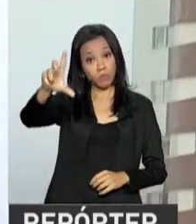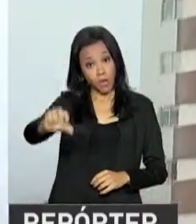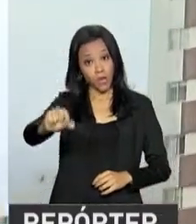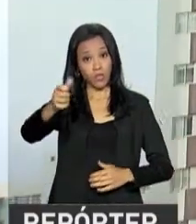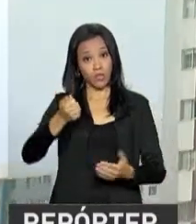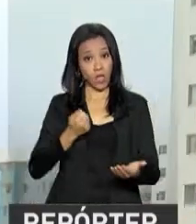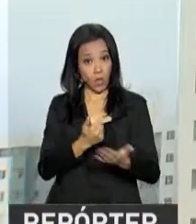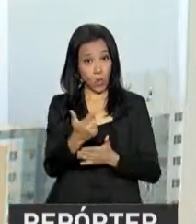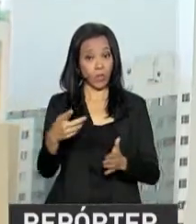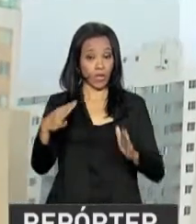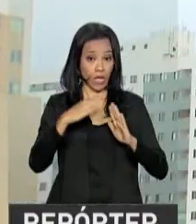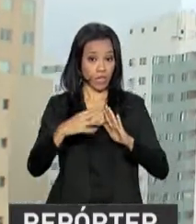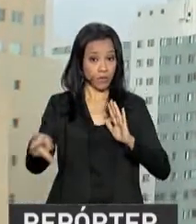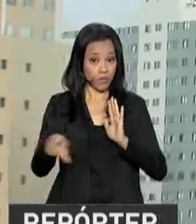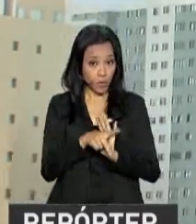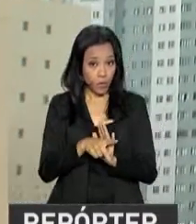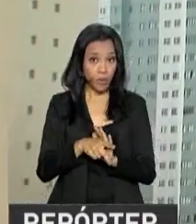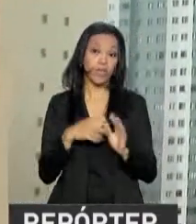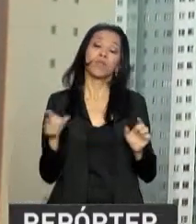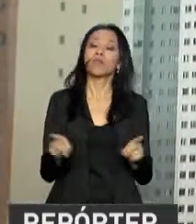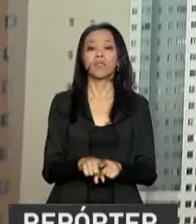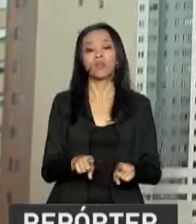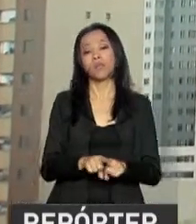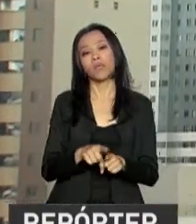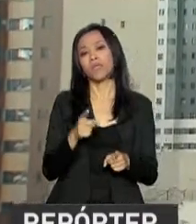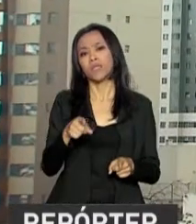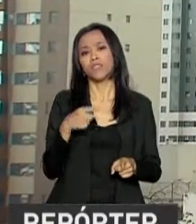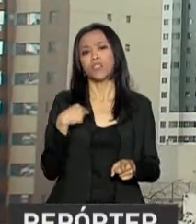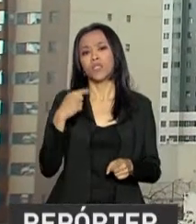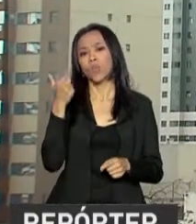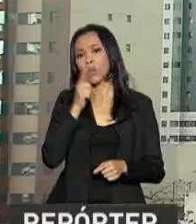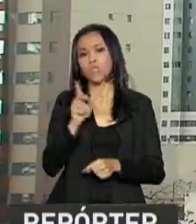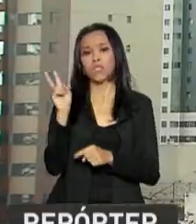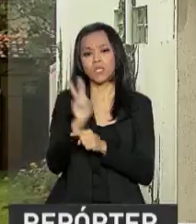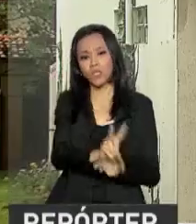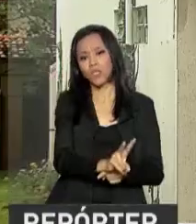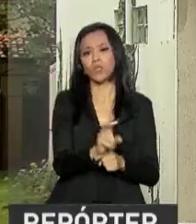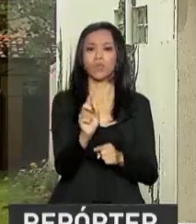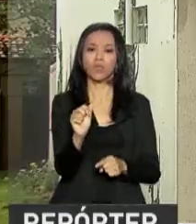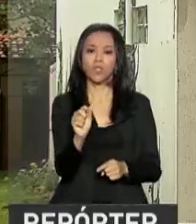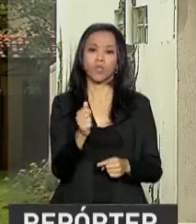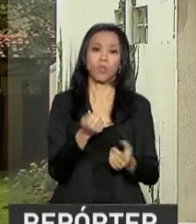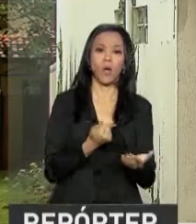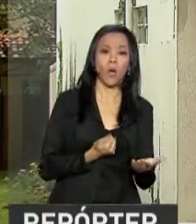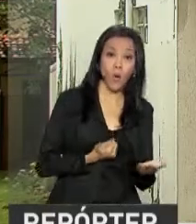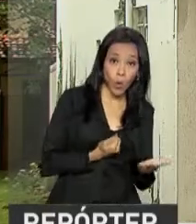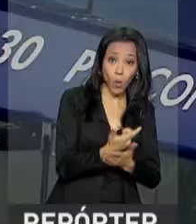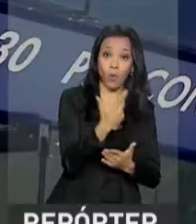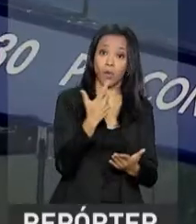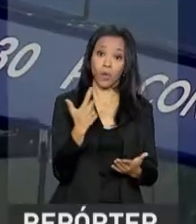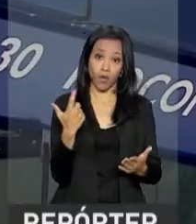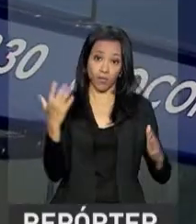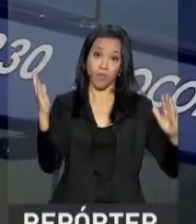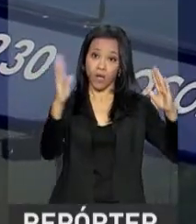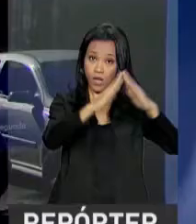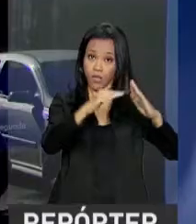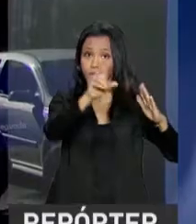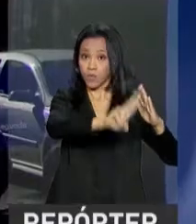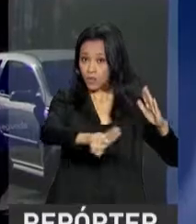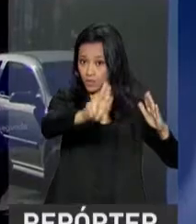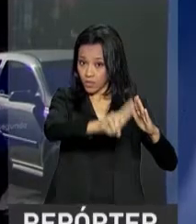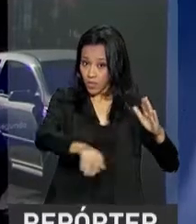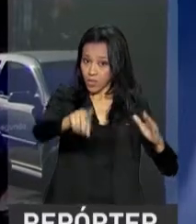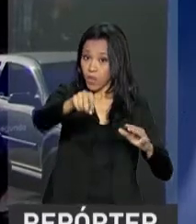compra da casa própria ea possibilidade que pegar um financiamento maior na compra de um imóvel usado a caixa econômica